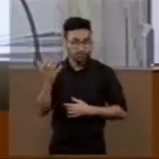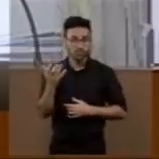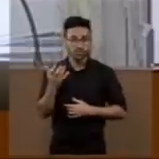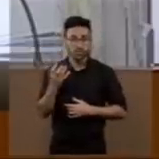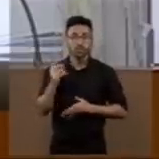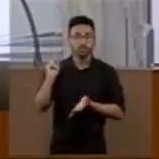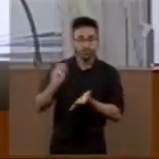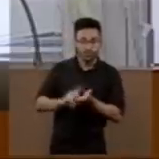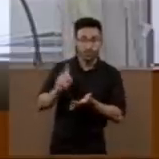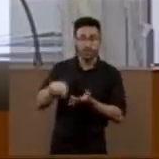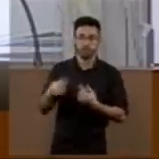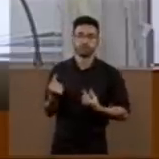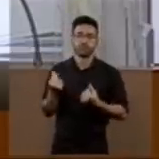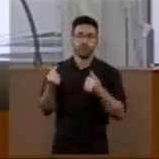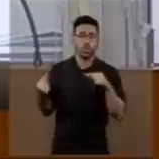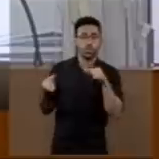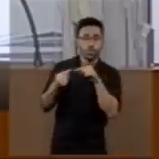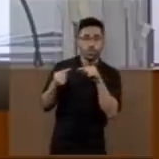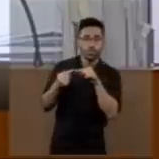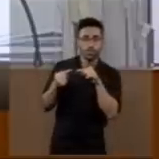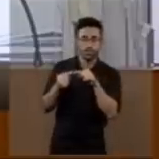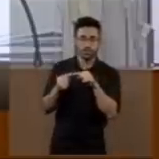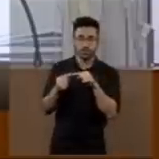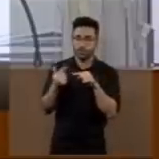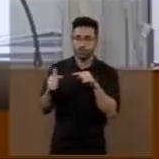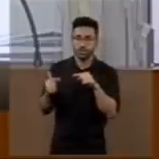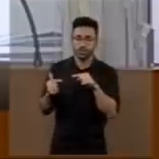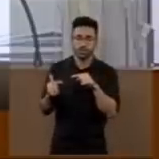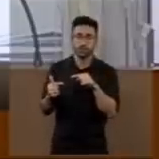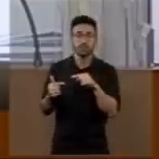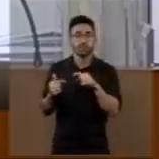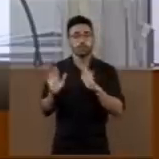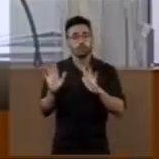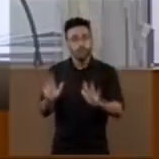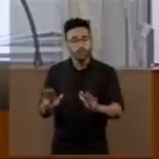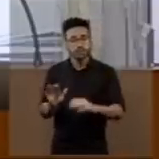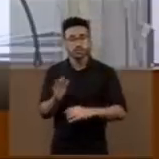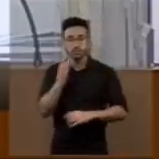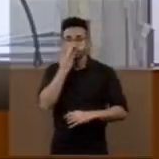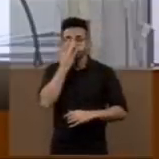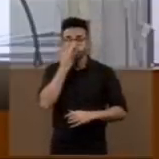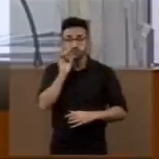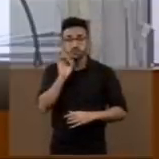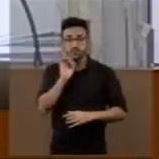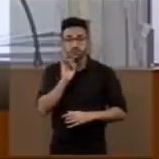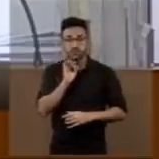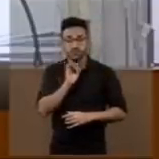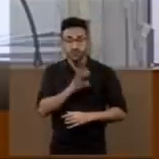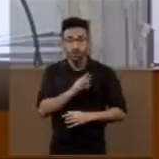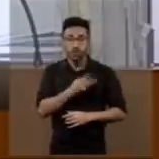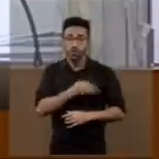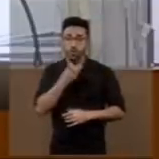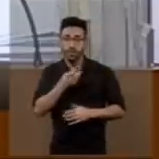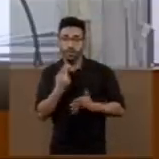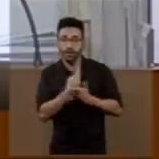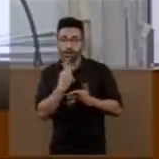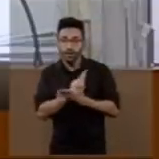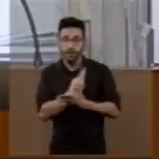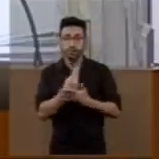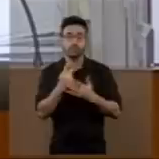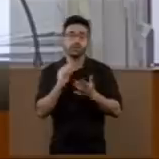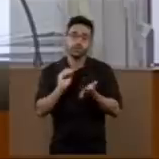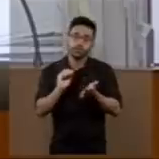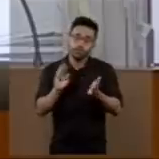de um valor superior e que não se pôs em jogo, portanto, apenas a questão de cobrança indevida ou quebra do devido processo